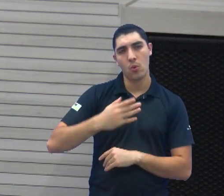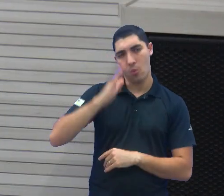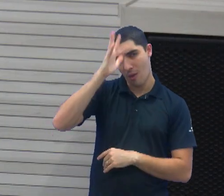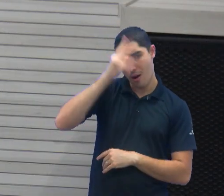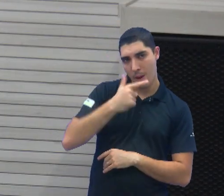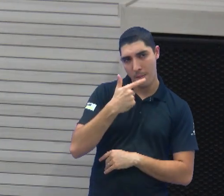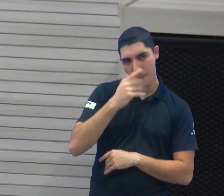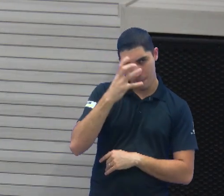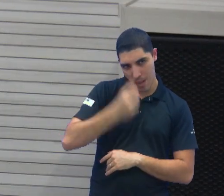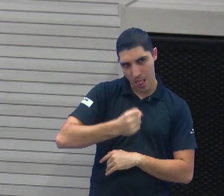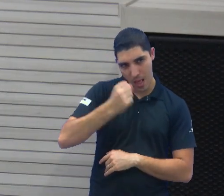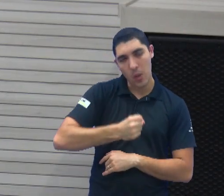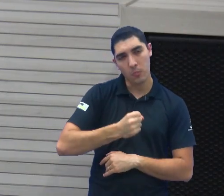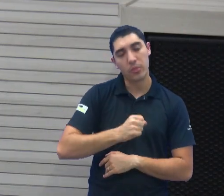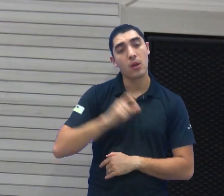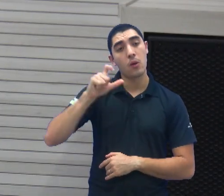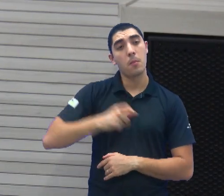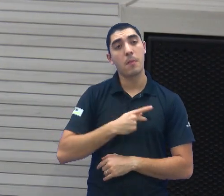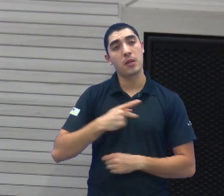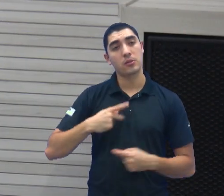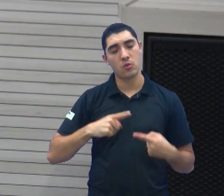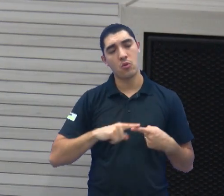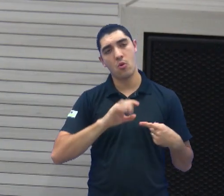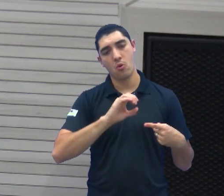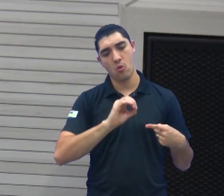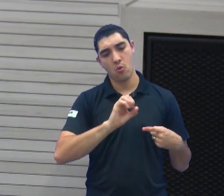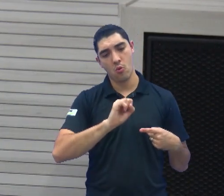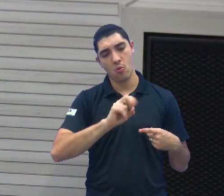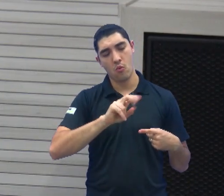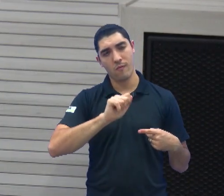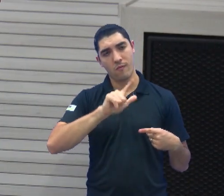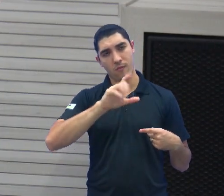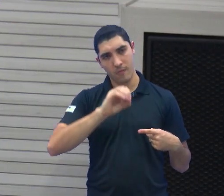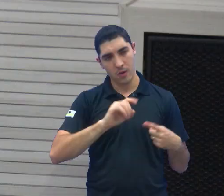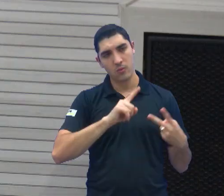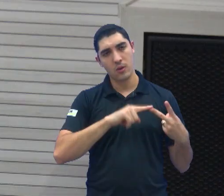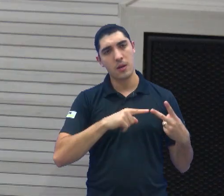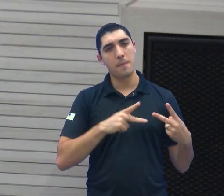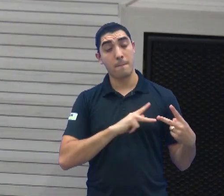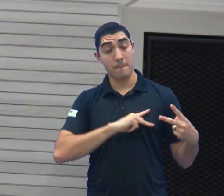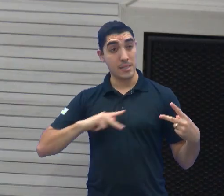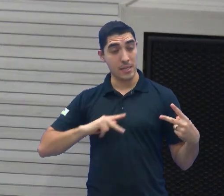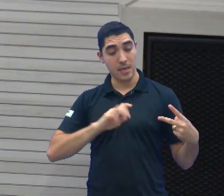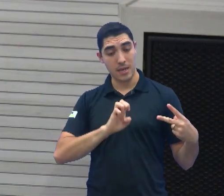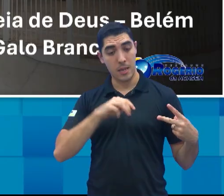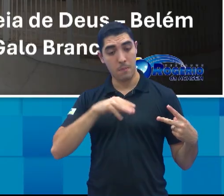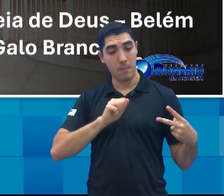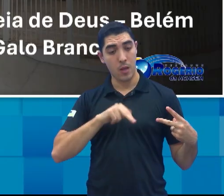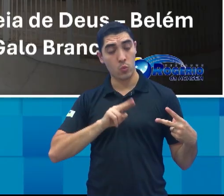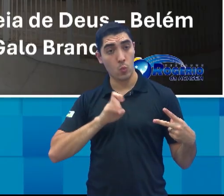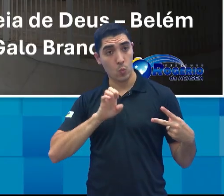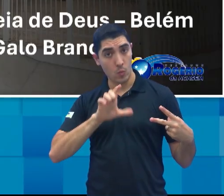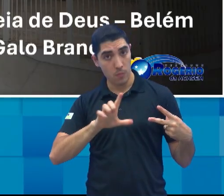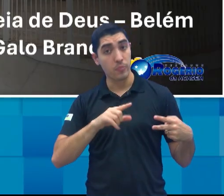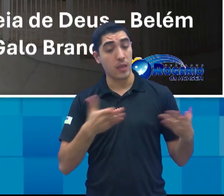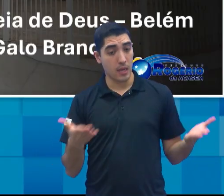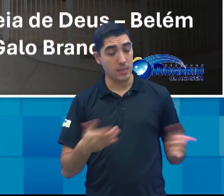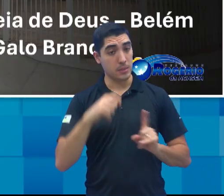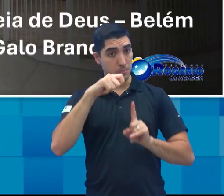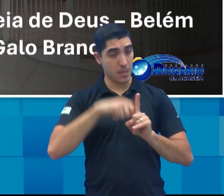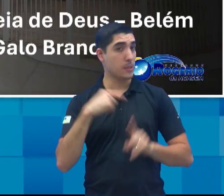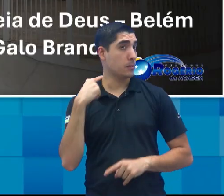Evaldo Júnior, e seu pastor presidente, Emanuel Barbosa Martins, que celebra neste mês de maio de